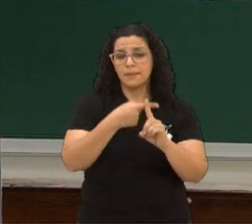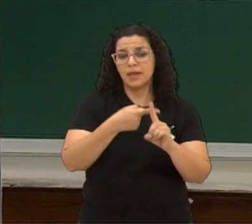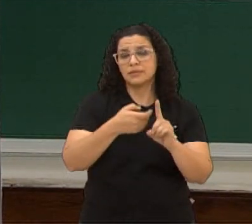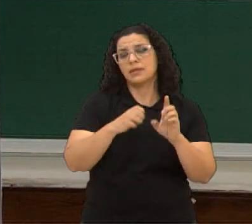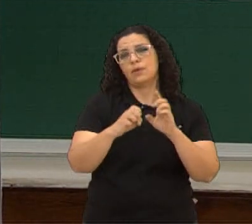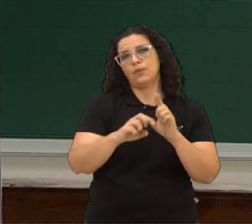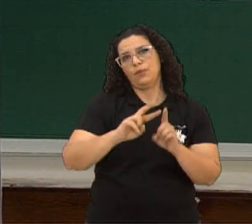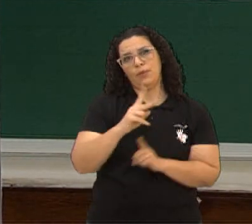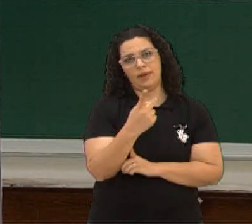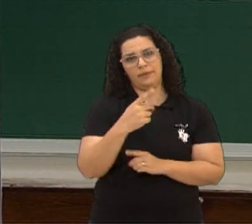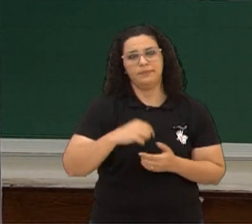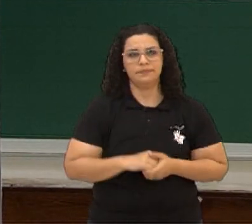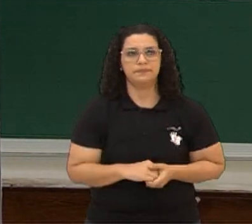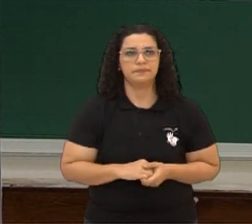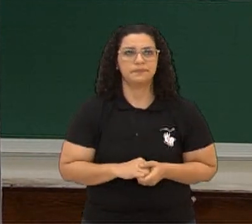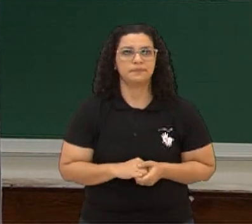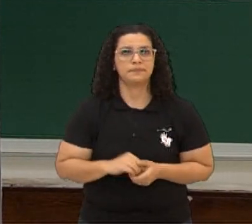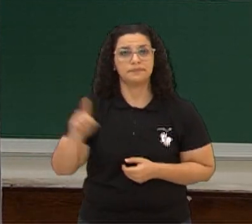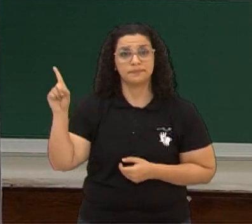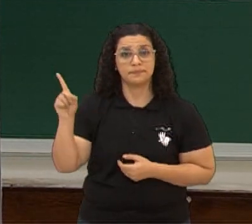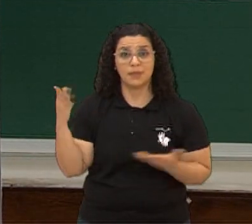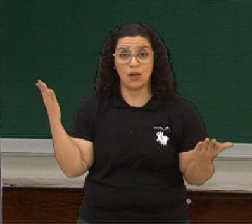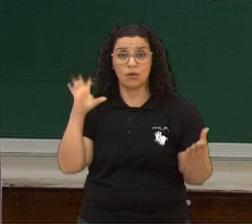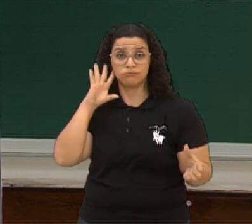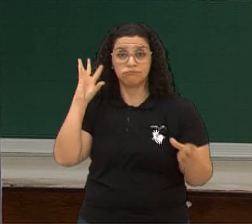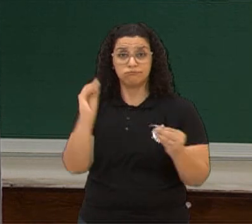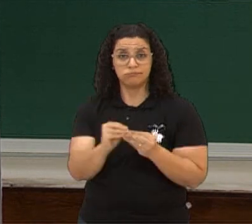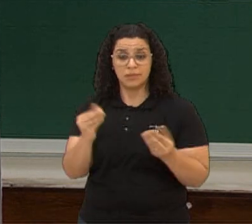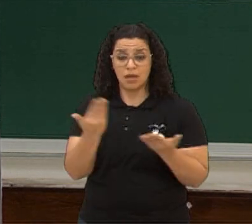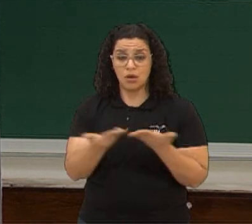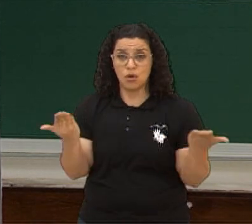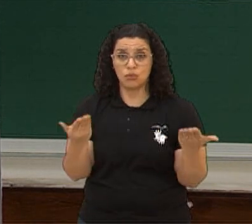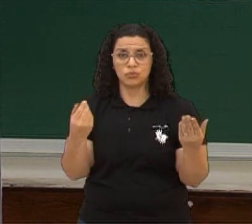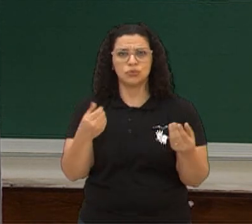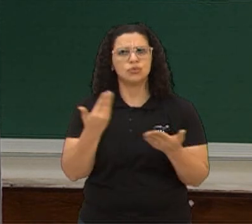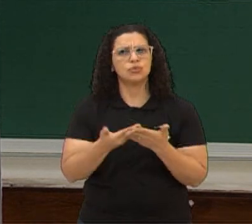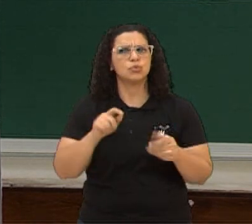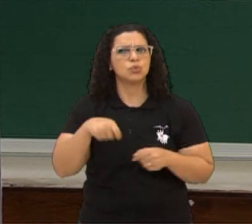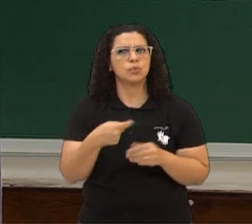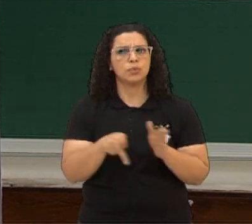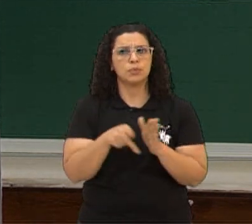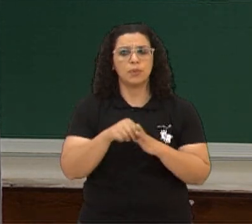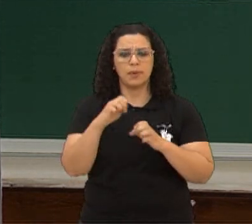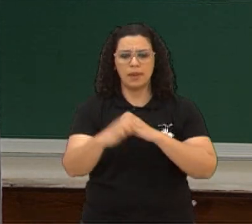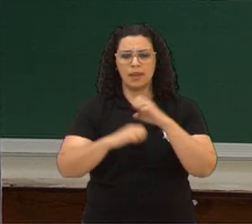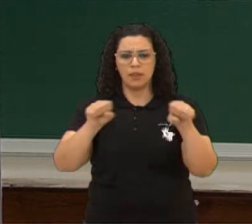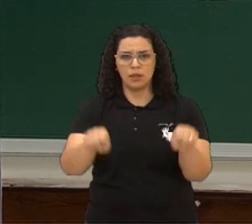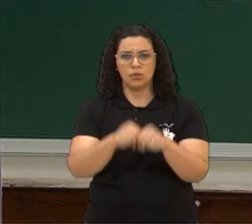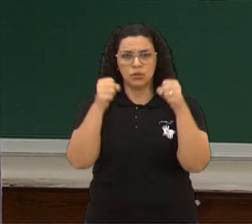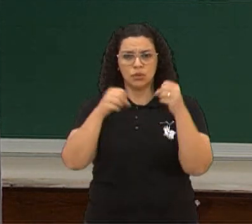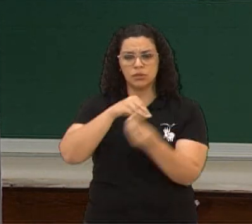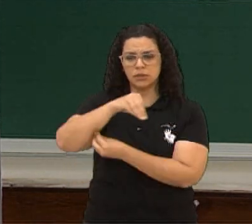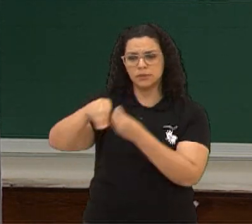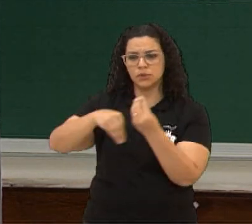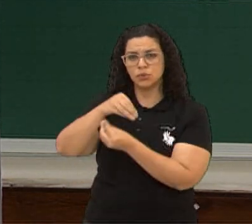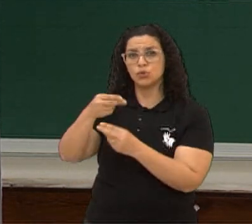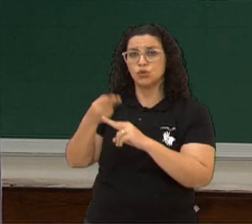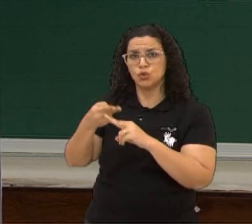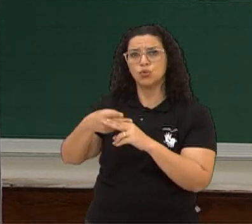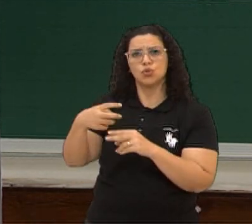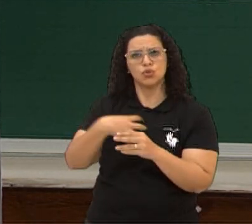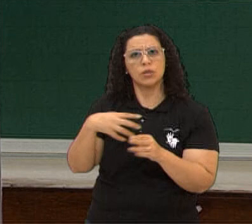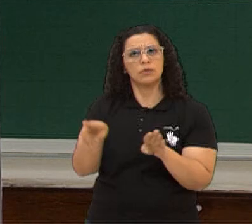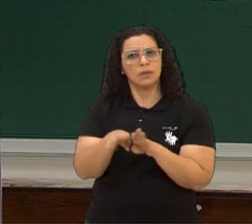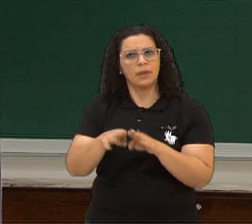ser o hidrogênio. Então, na aula de hoje, nós falamos sobre eletrólise em solução, os seus usos e